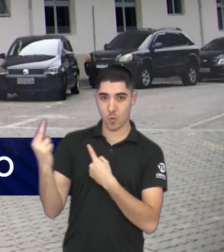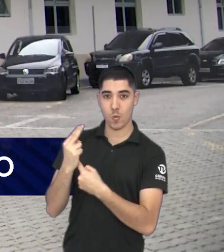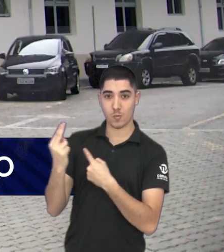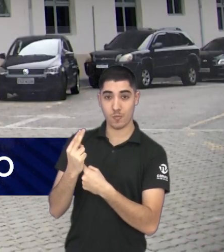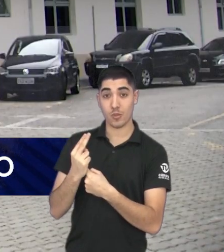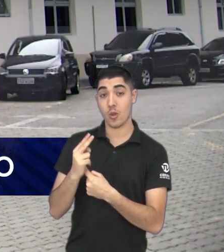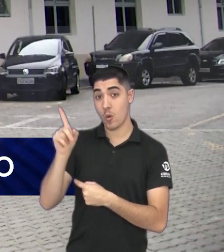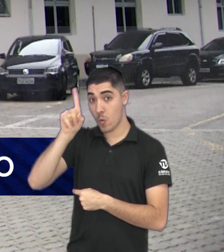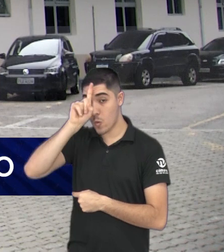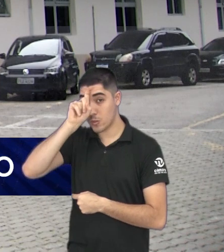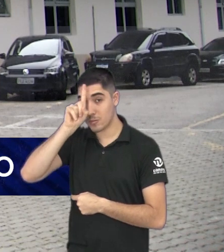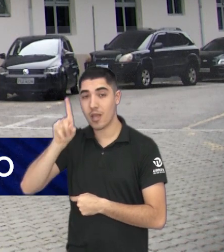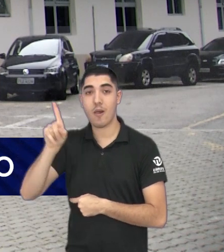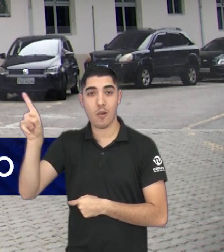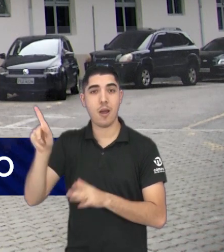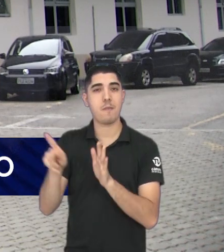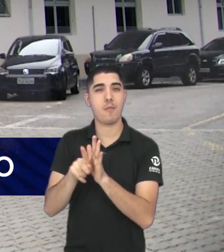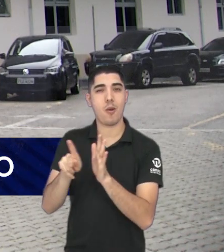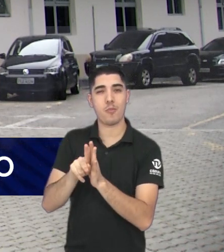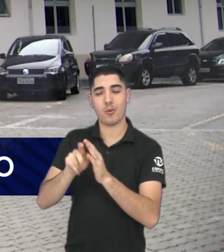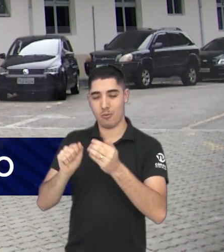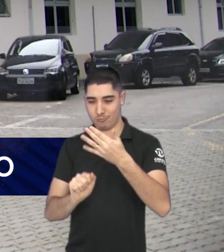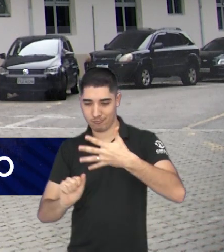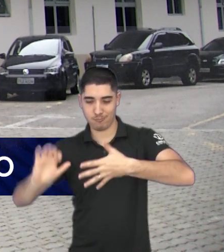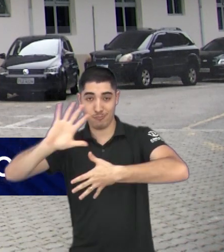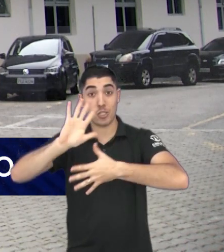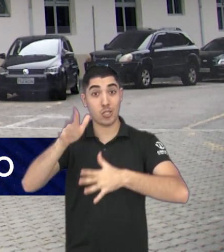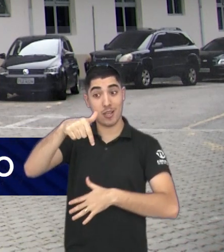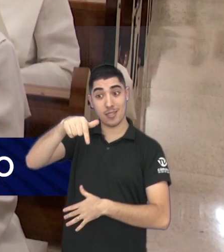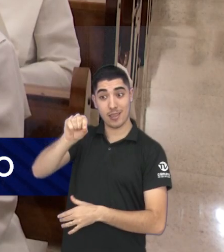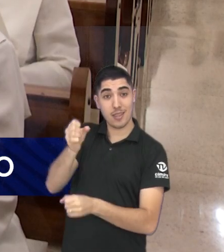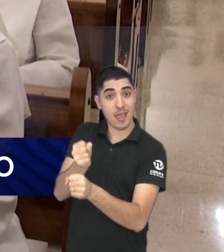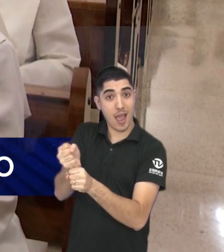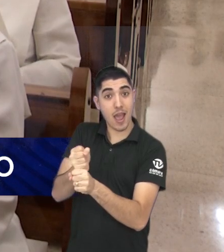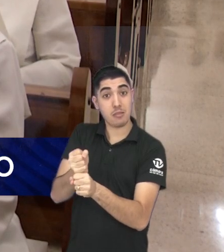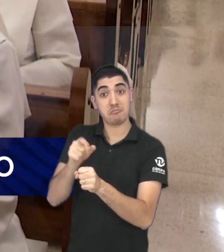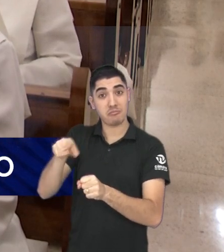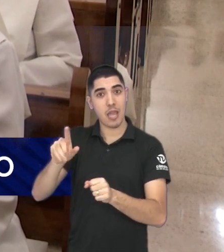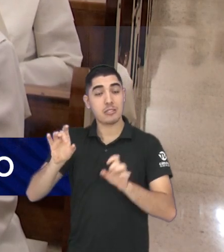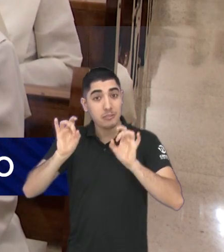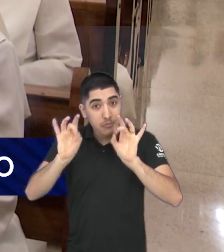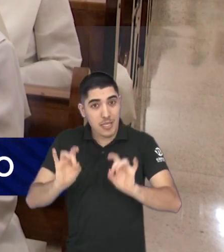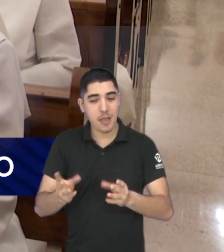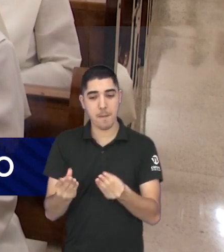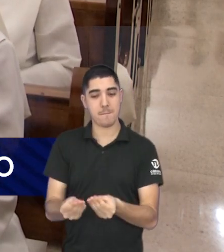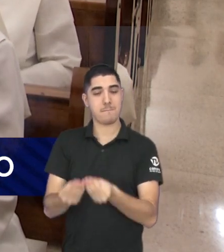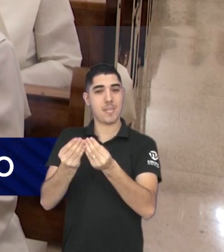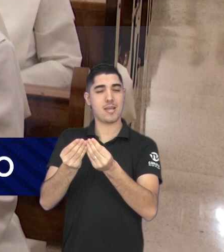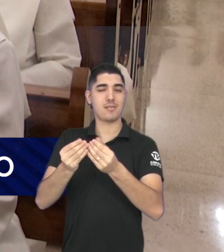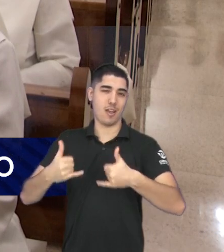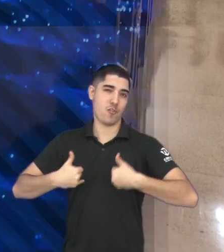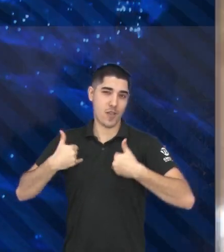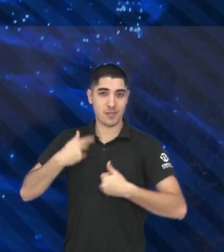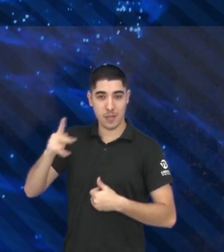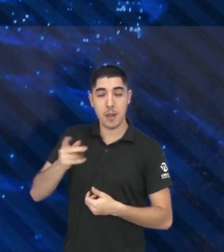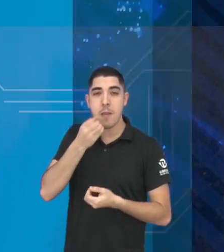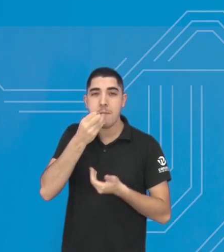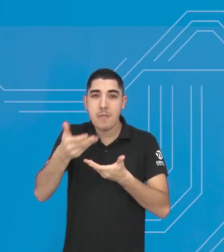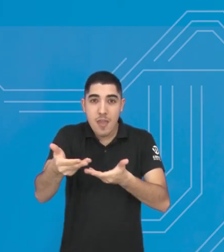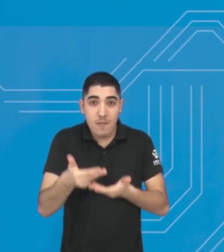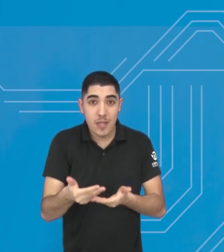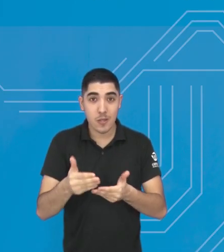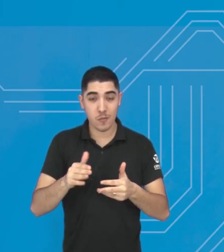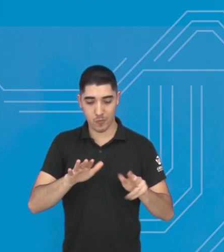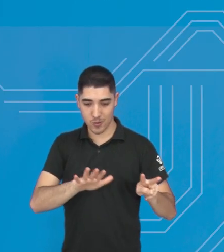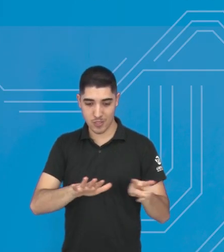saúde. O Hospital Antonino da Rocha Marmo completa 70 anos. A data foi marcada com uma missa de aniversário. Seja